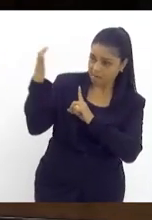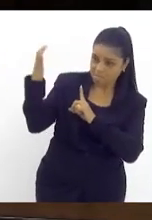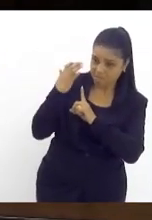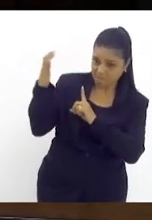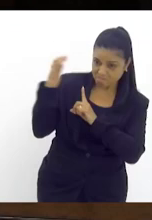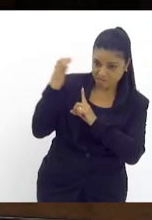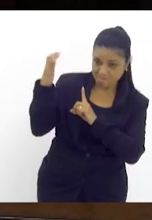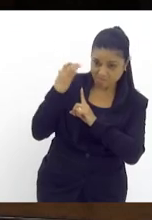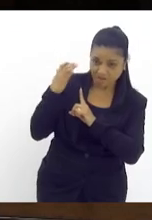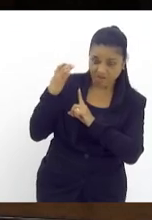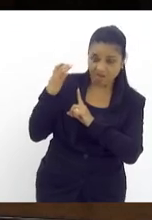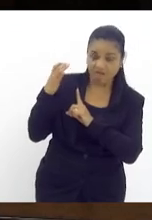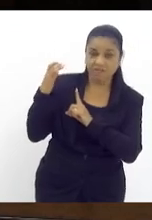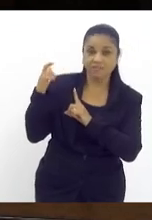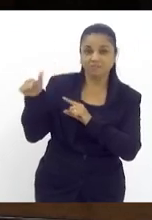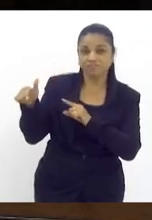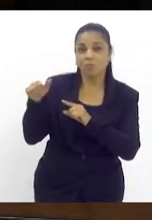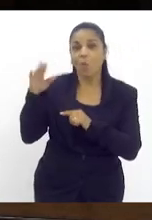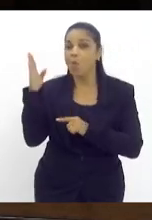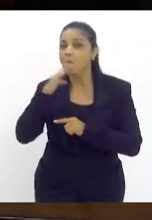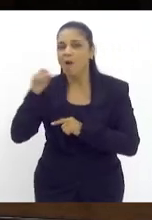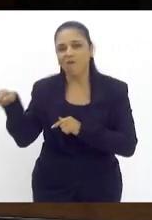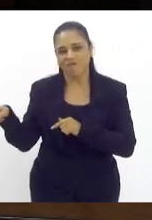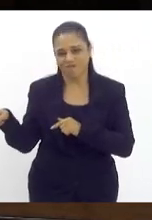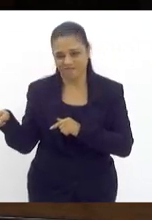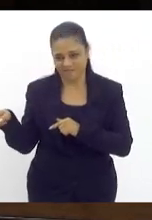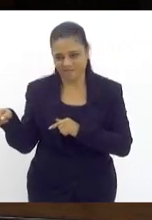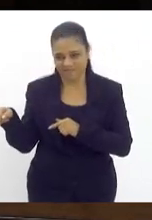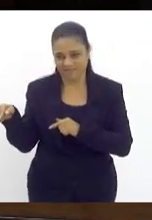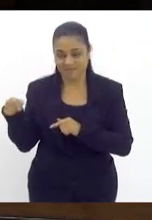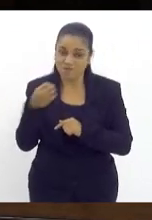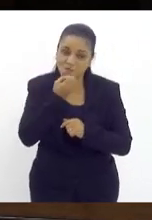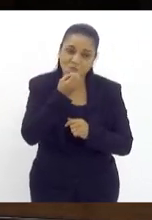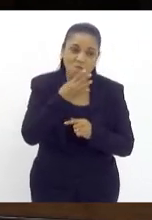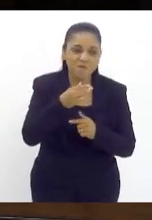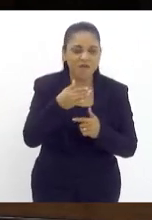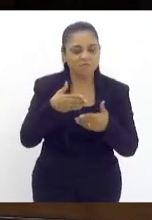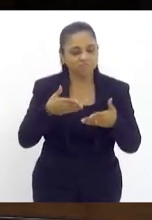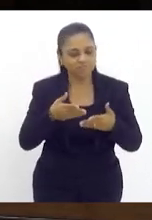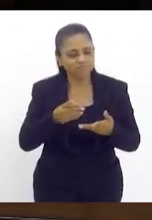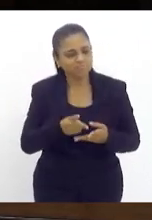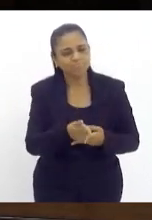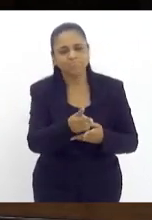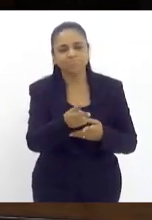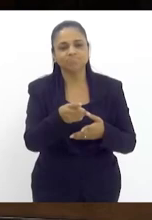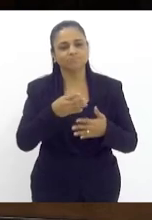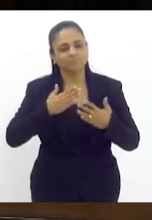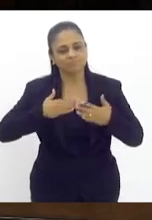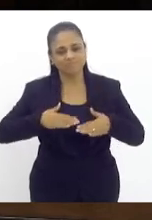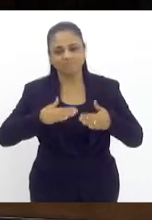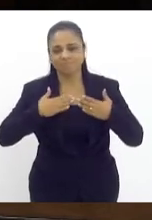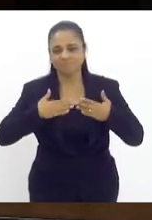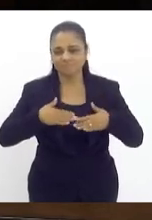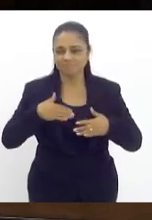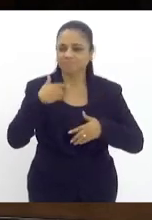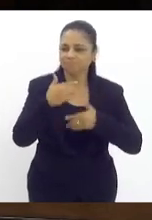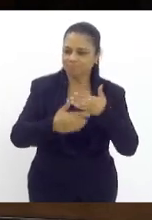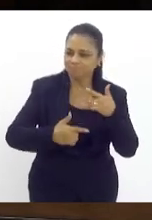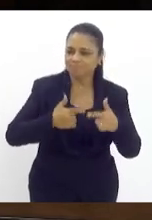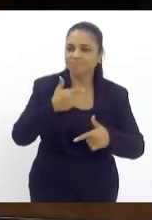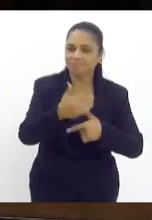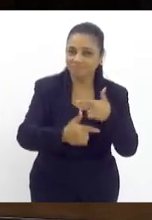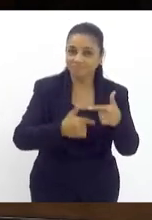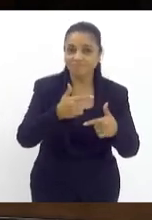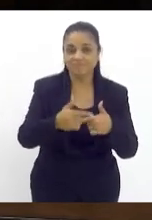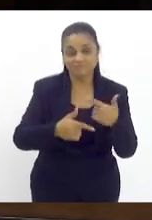muito mais barulho na mídia o mal do que o bem? O bem não sai todo dia, né? Se a moça varrer a casa, não vai sair,